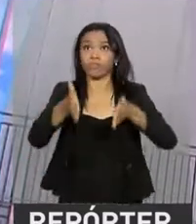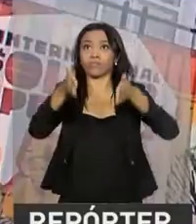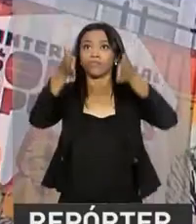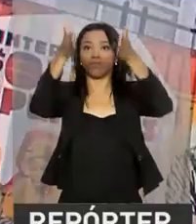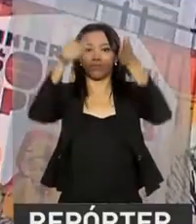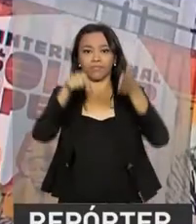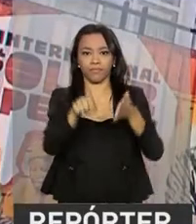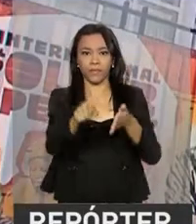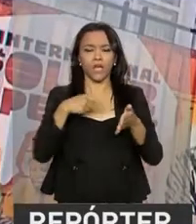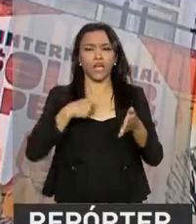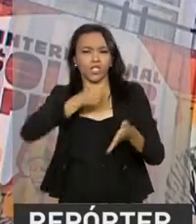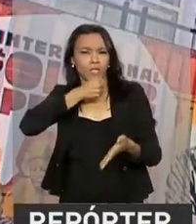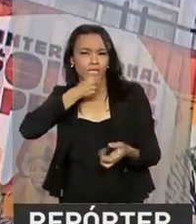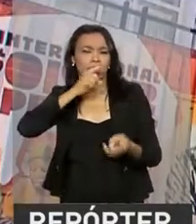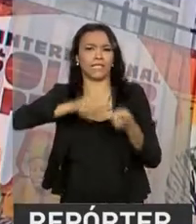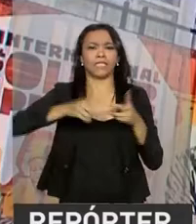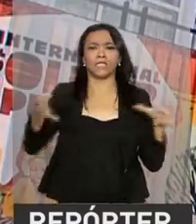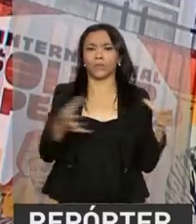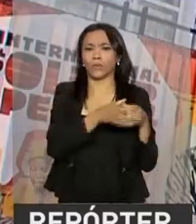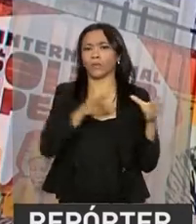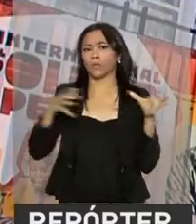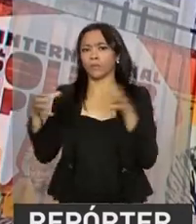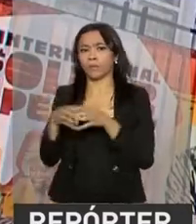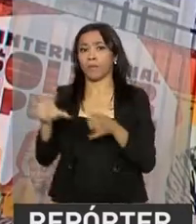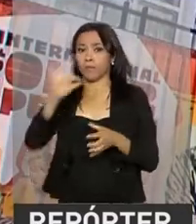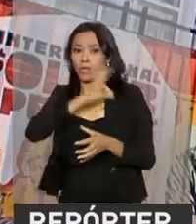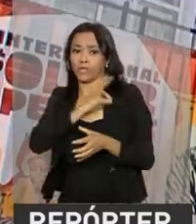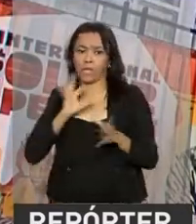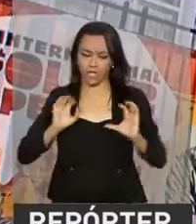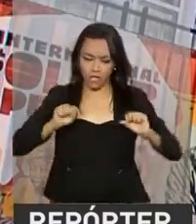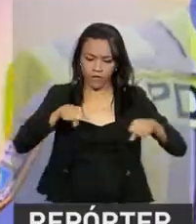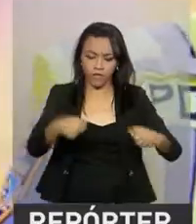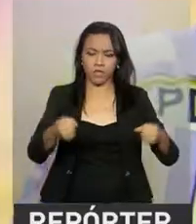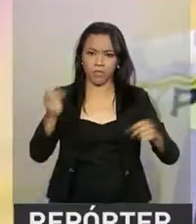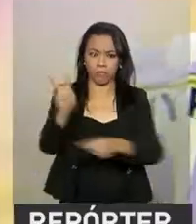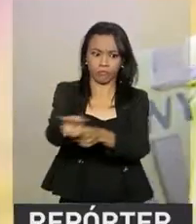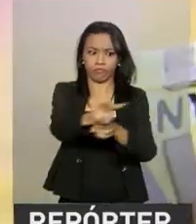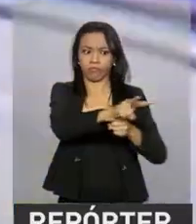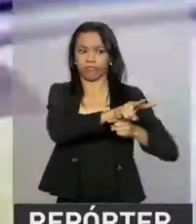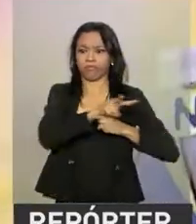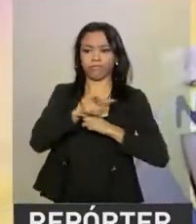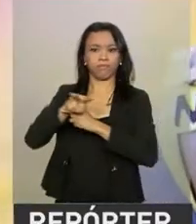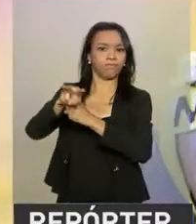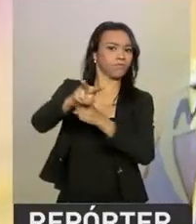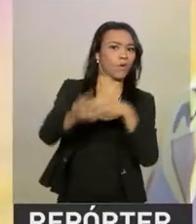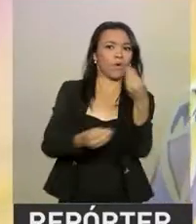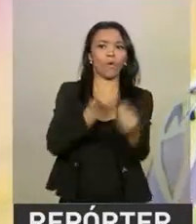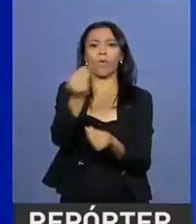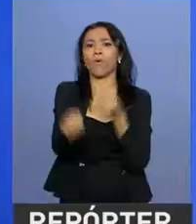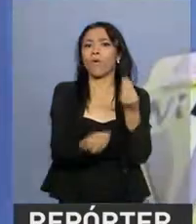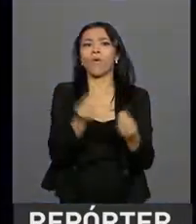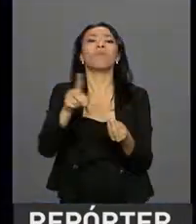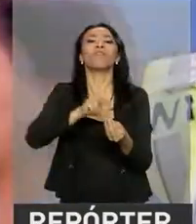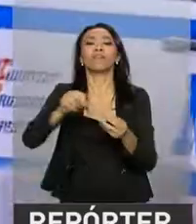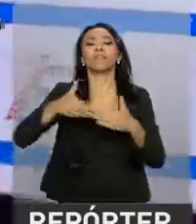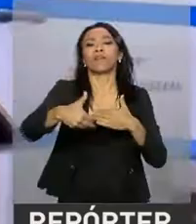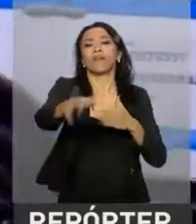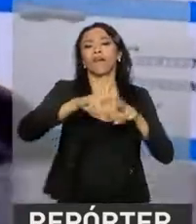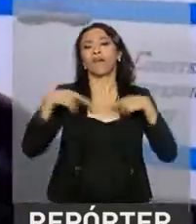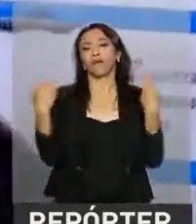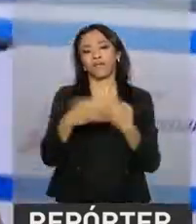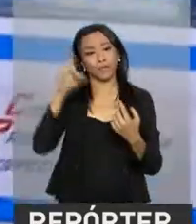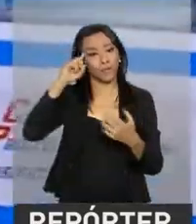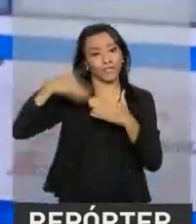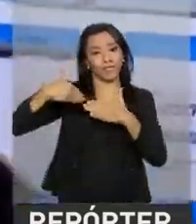Manhattan, jornalistas, delegações e segurança reforçada dão o tom de como vai funcionar Nova York nos